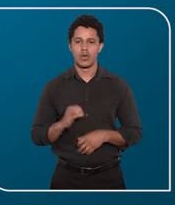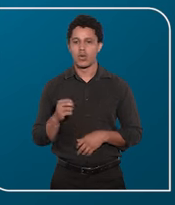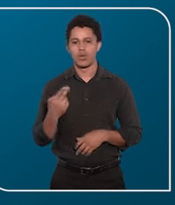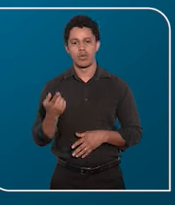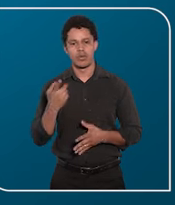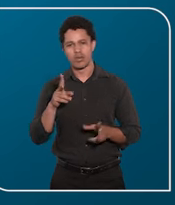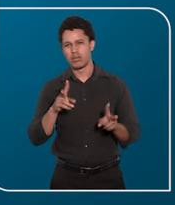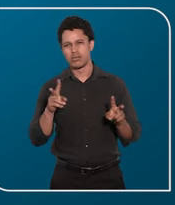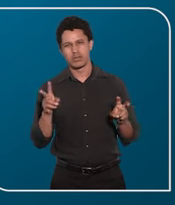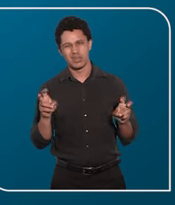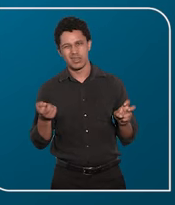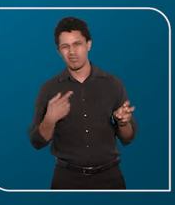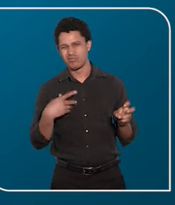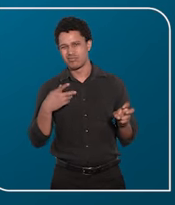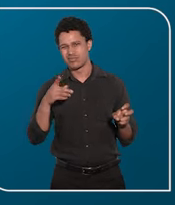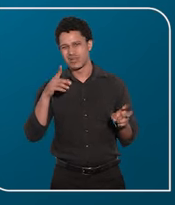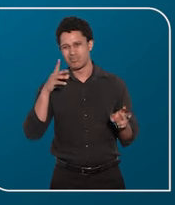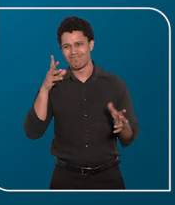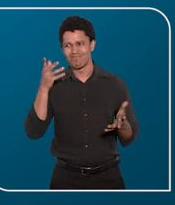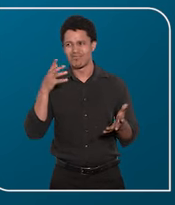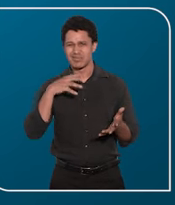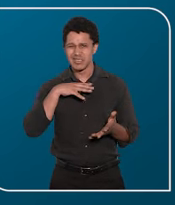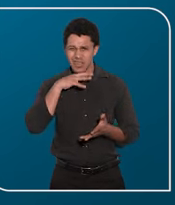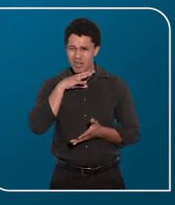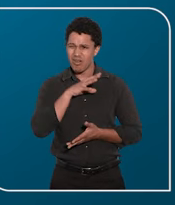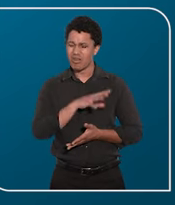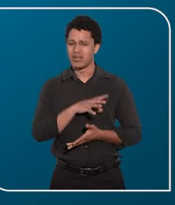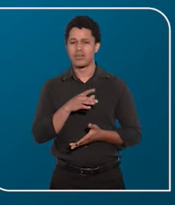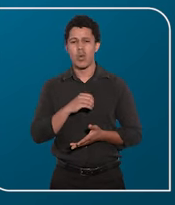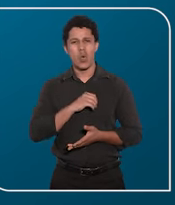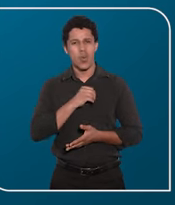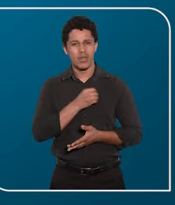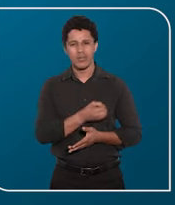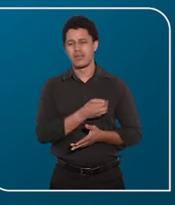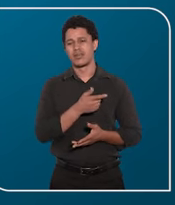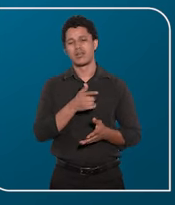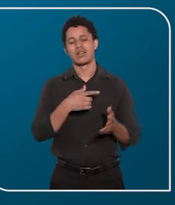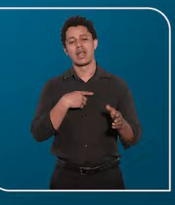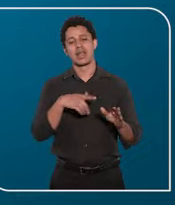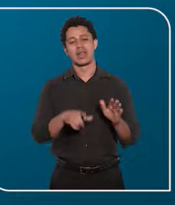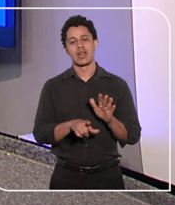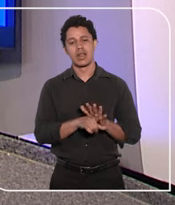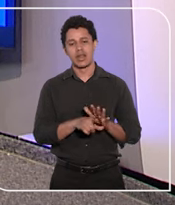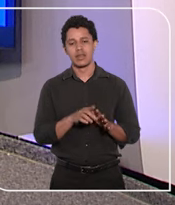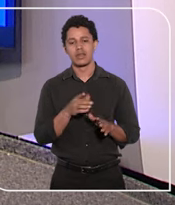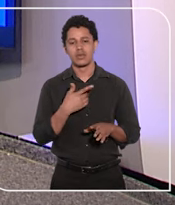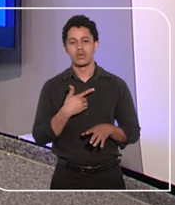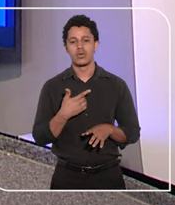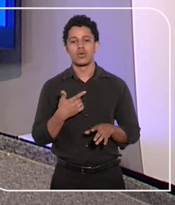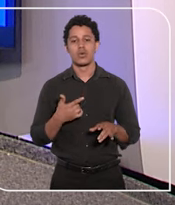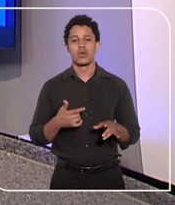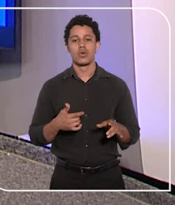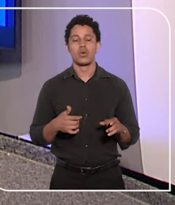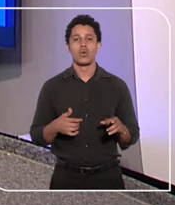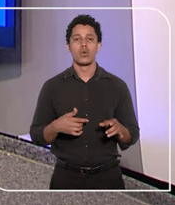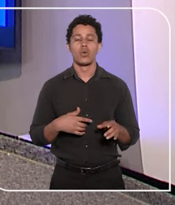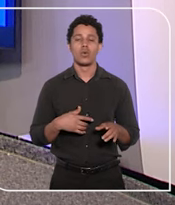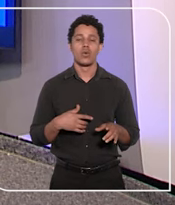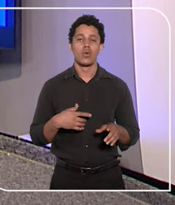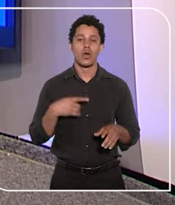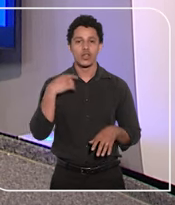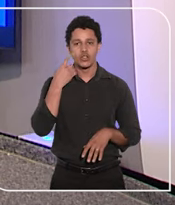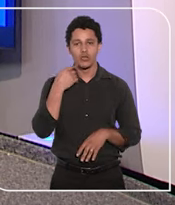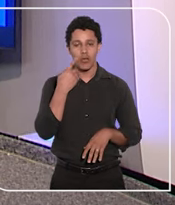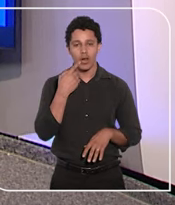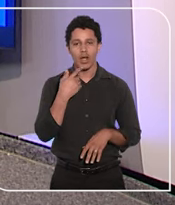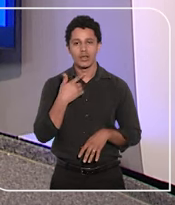da realidade, da modernidade, mas que está na lei, né, do advogado sofrer de doença mental curável. Né?